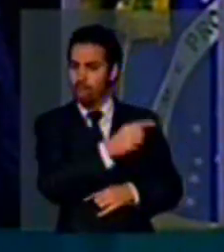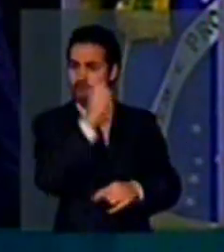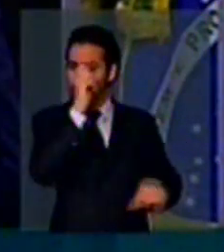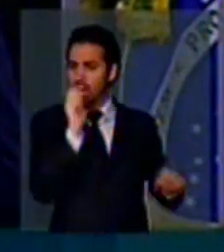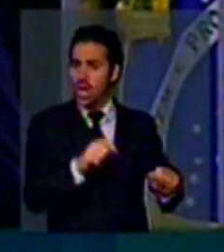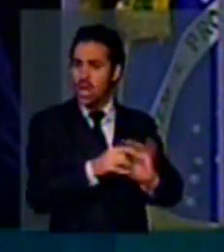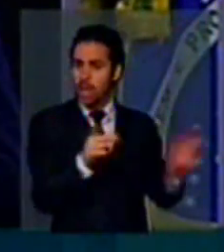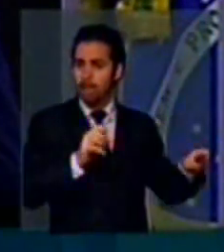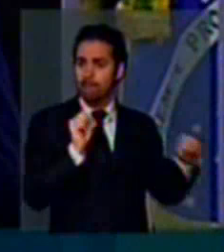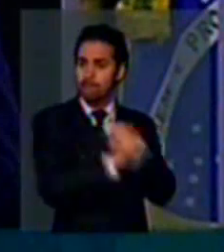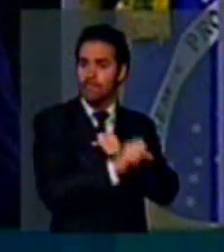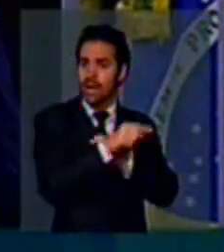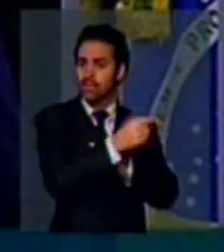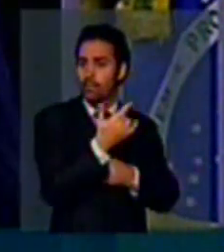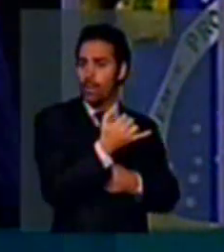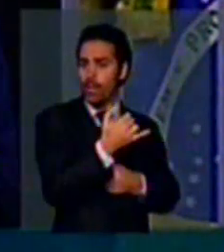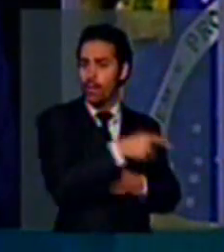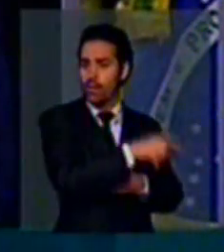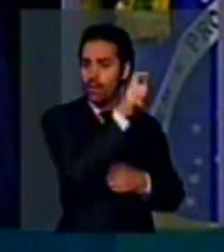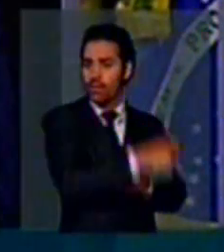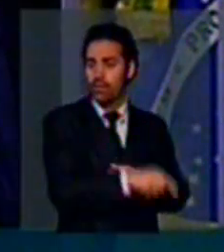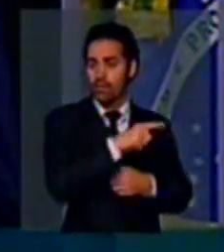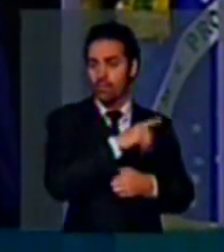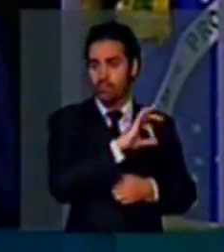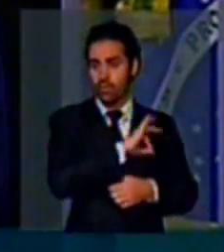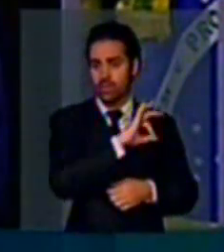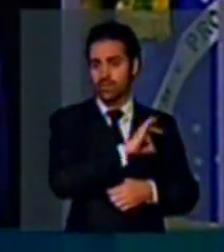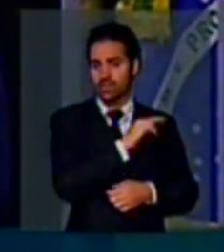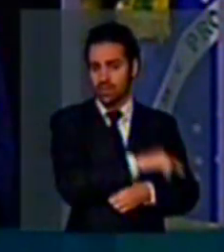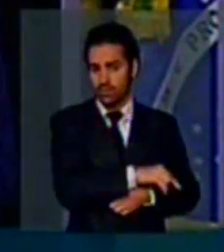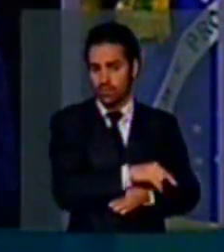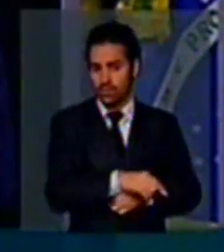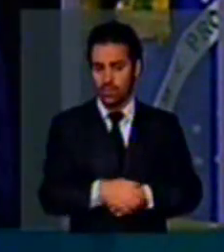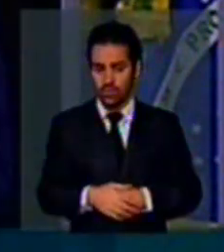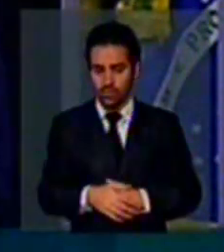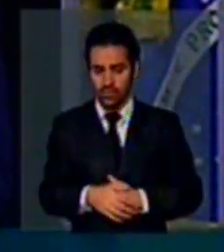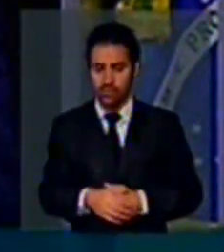aquele trabalhador motociclista.